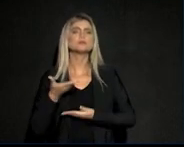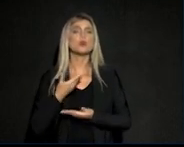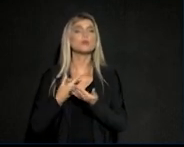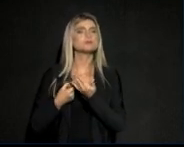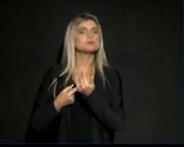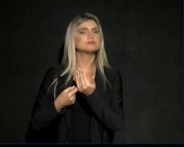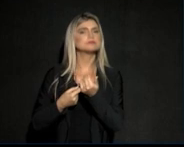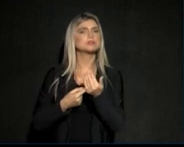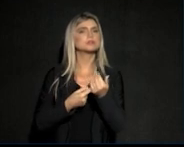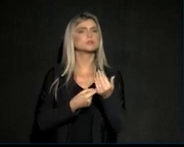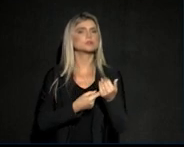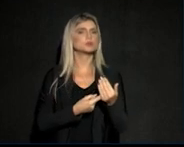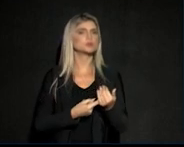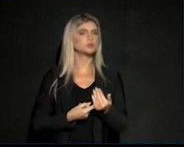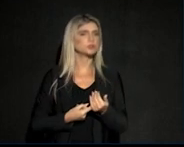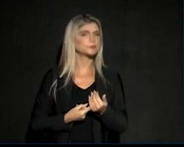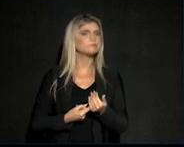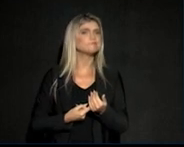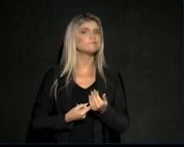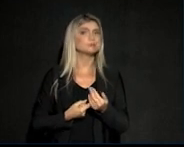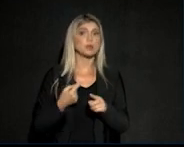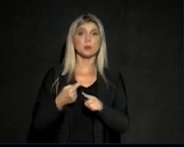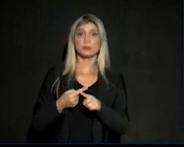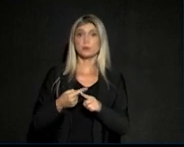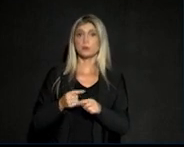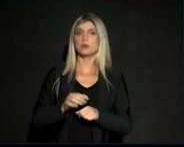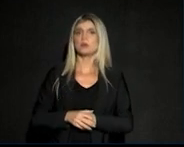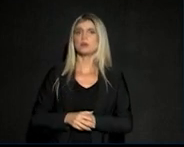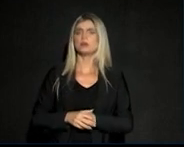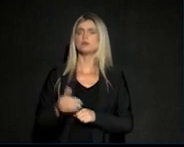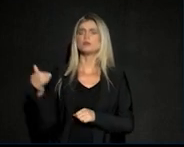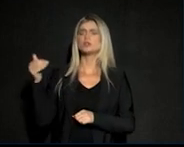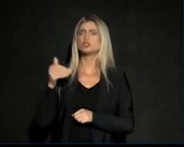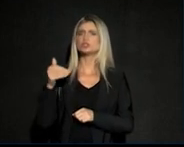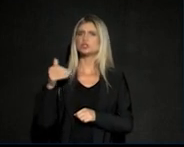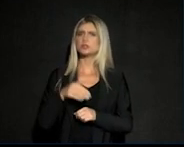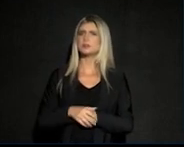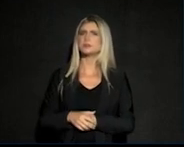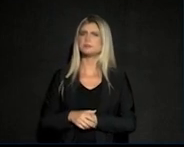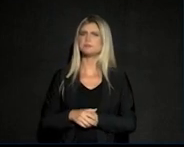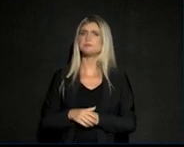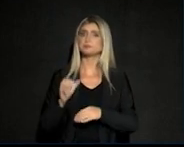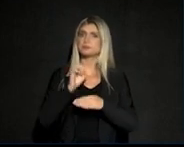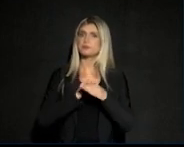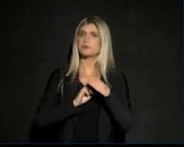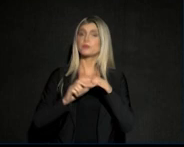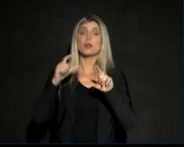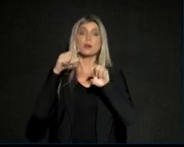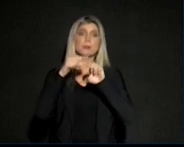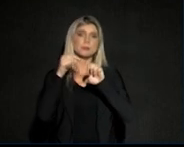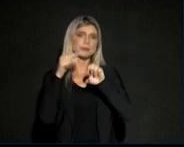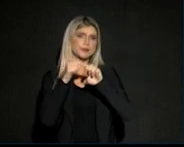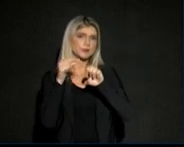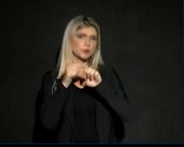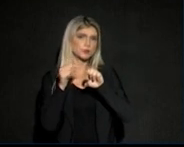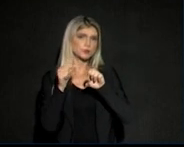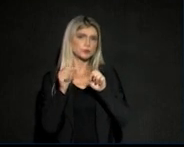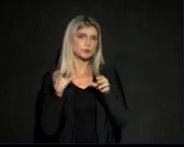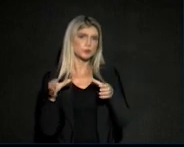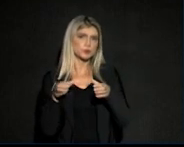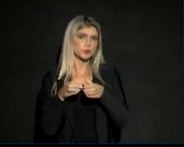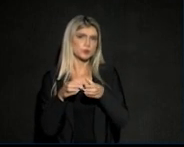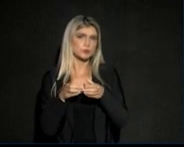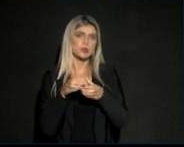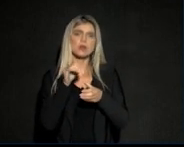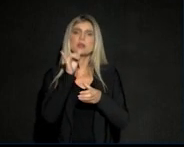e se envolve capacitação de rede porque se você chega para o microempreendedor que tá numa comunidade por exemplo e eu tenho